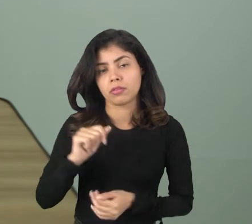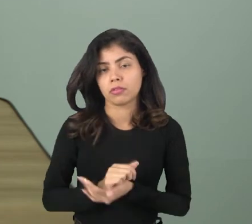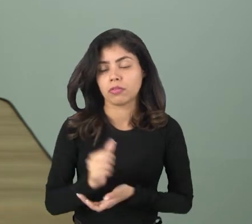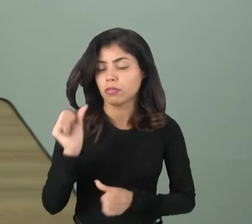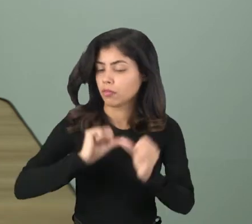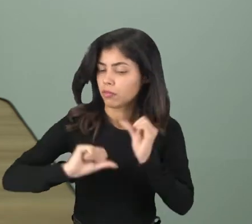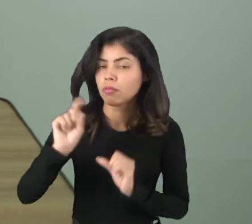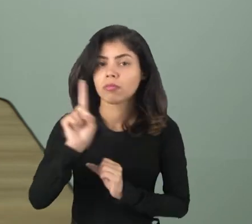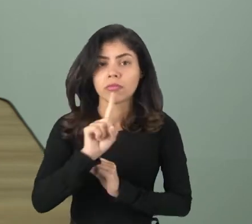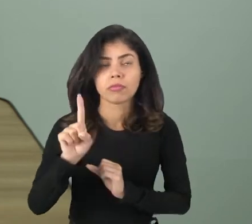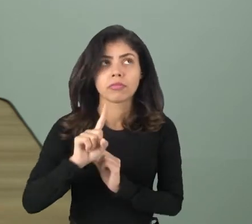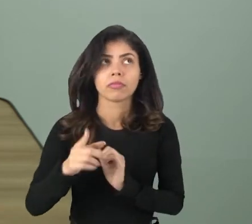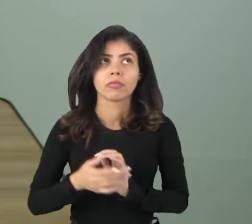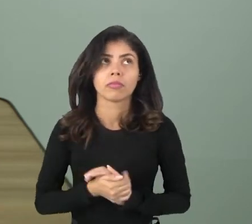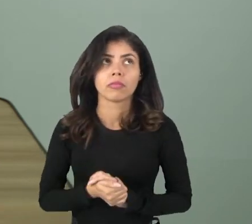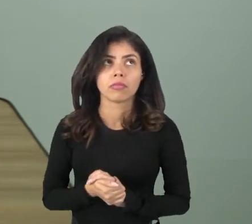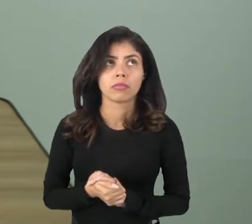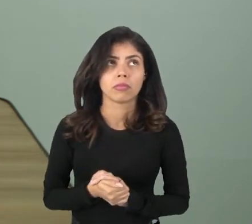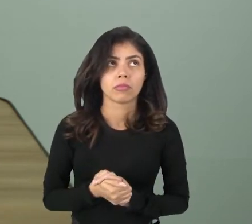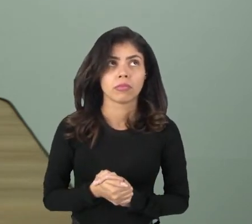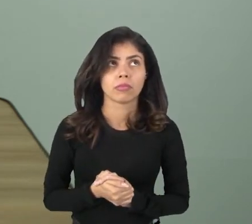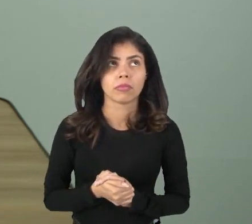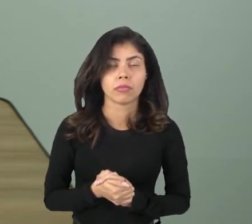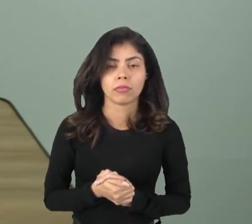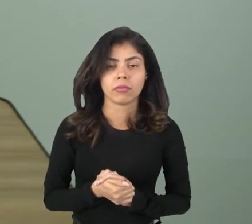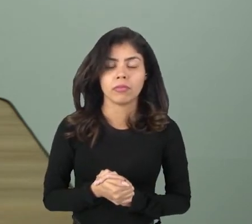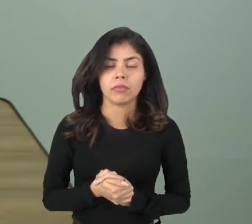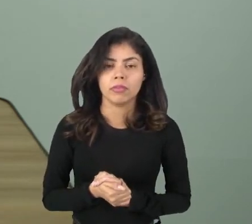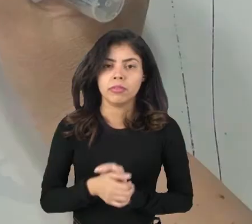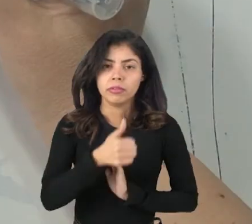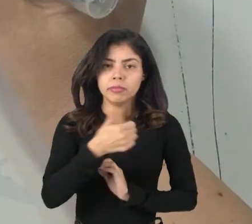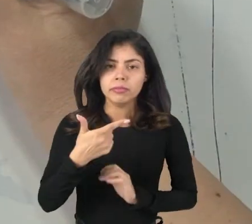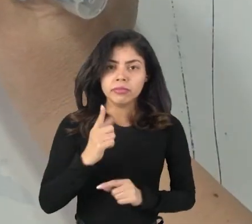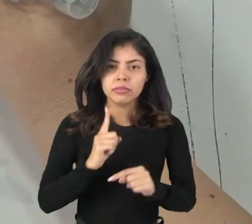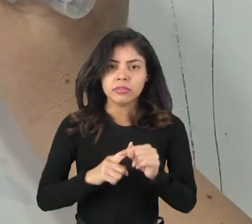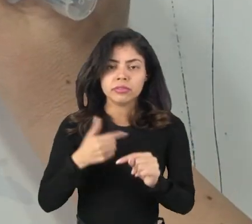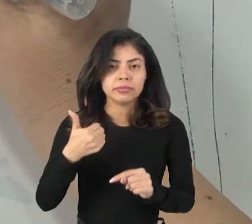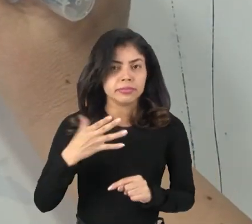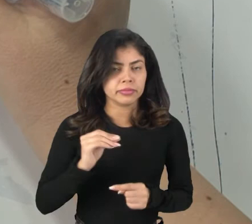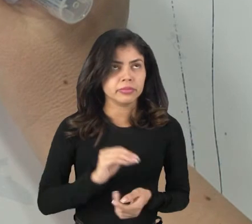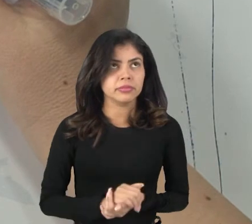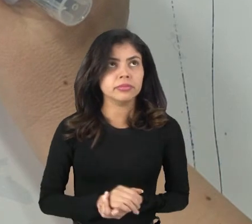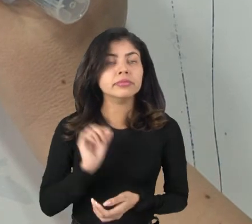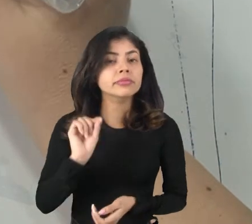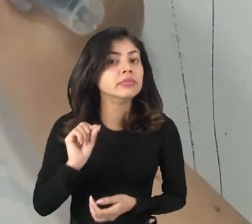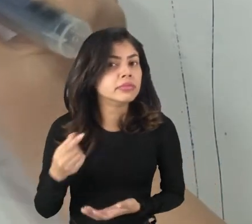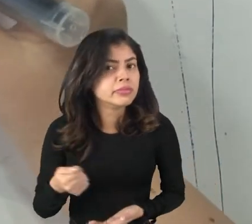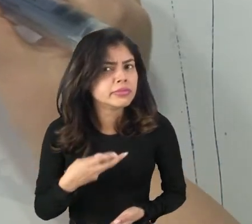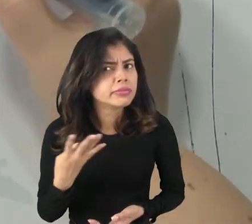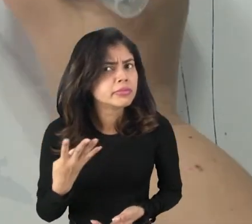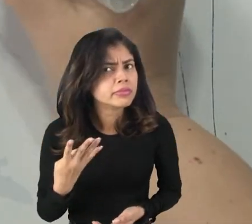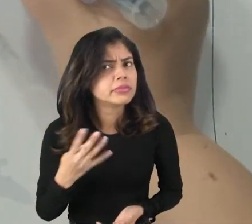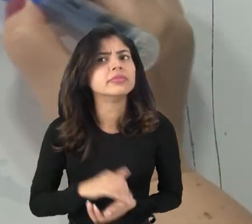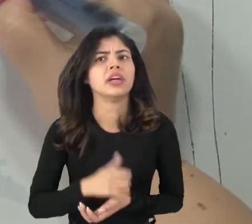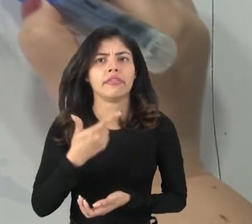Não altera, olha só. Aqui eu tenho 12 mais 10, eu vou ficar com